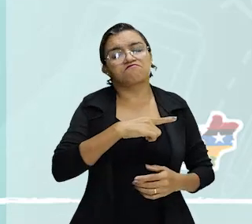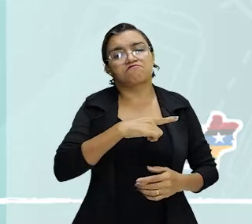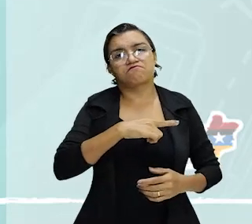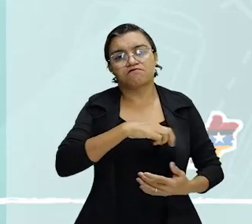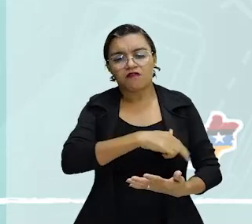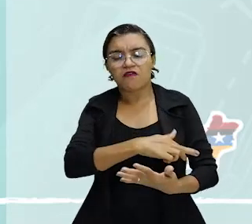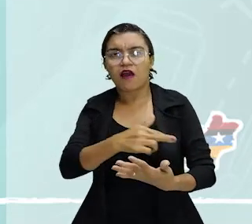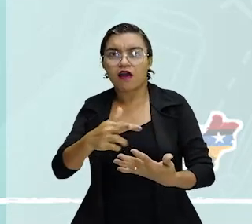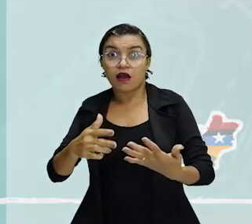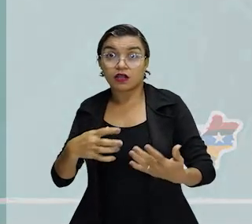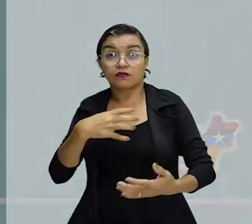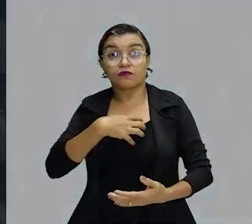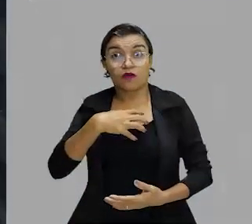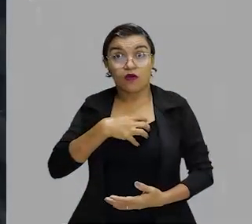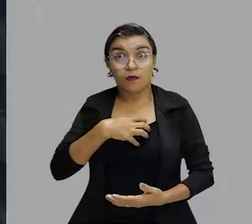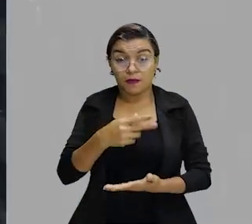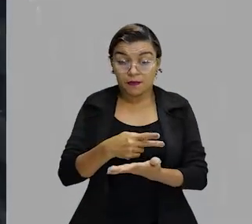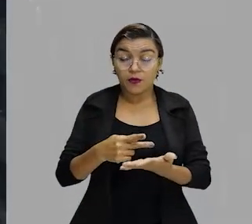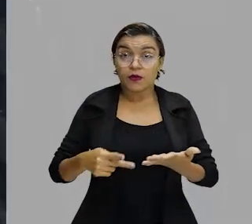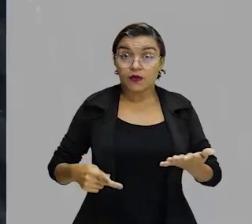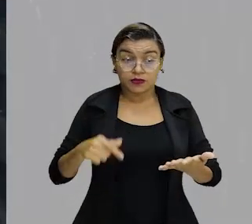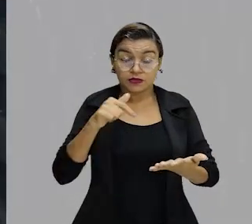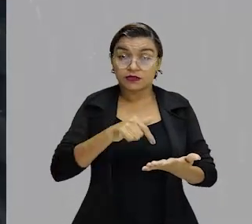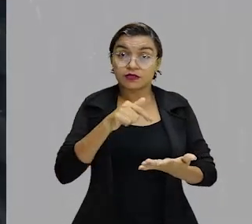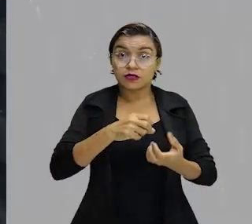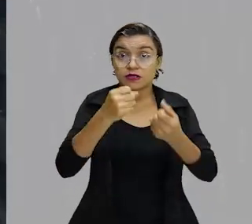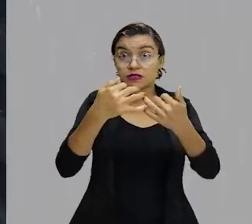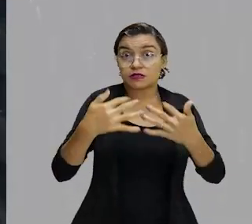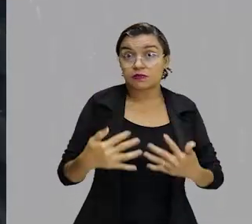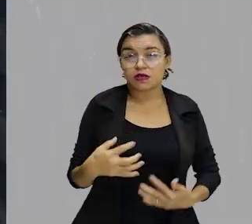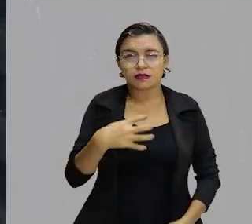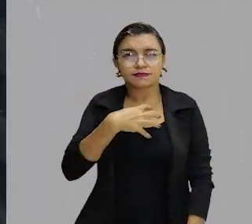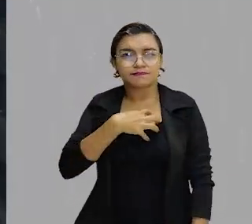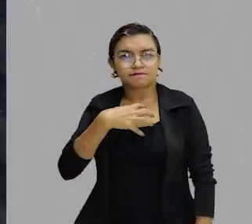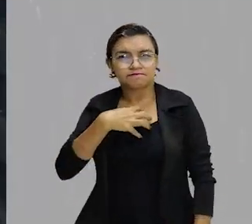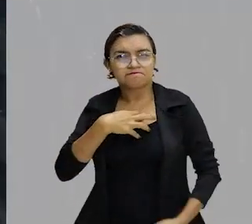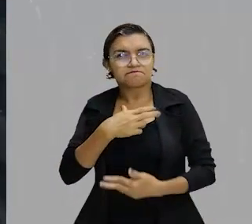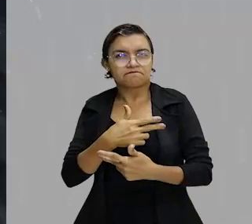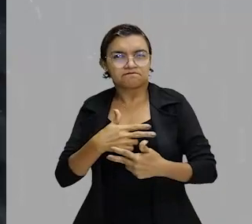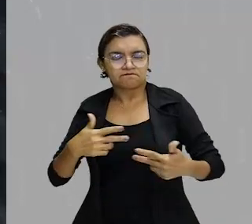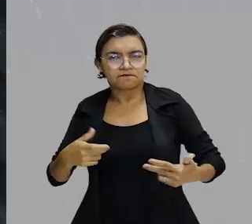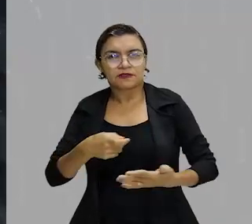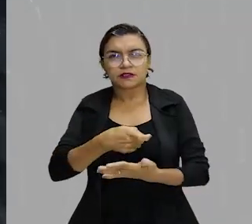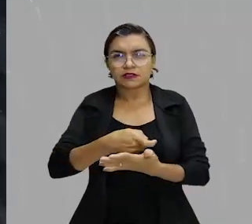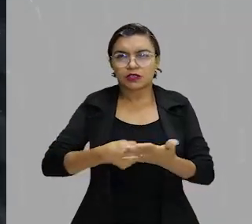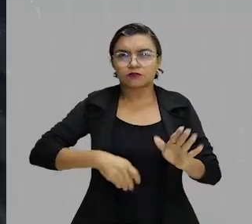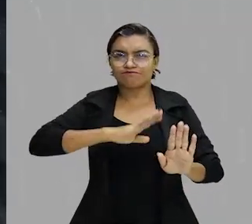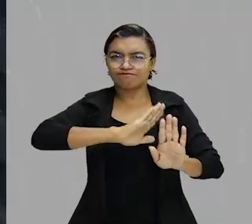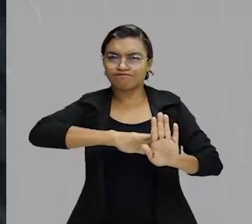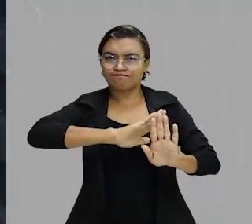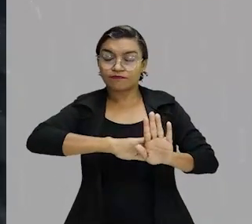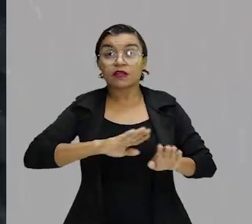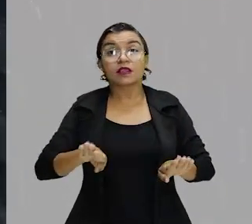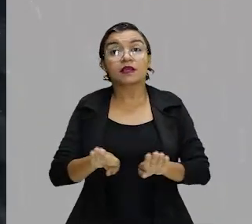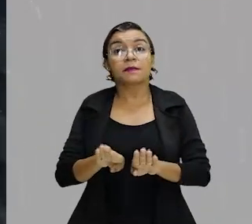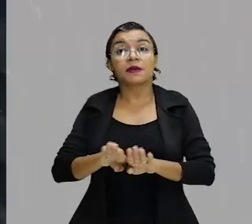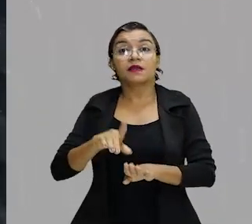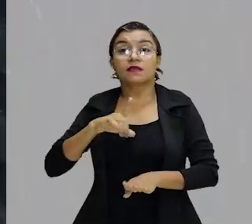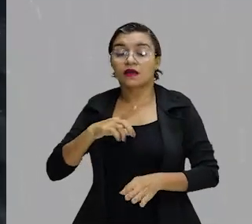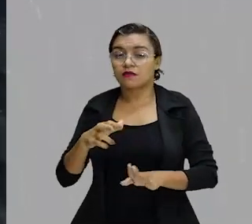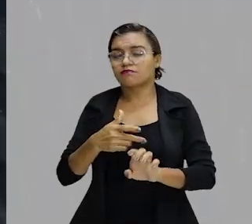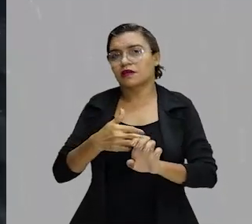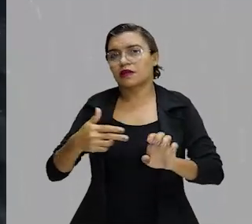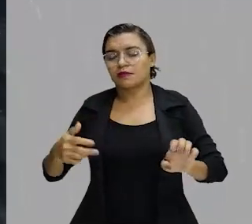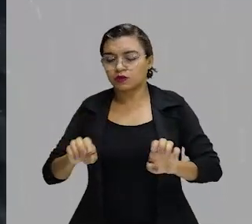formas e, comumente, a poesia, ela trata de sentimentos, são textos mais subjetivos, e ela tem alguns elementos